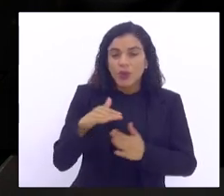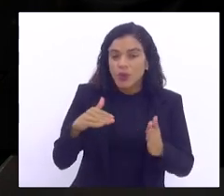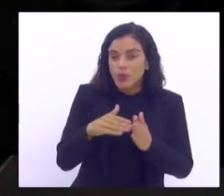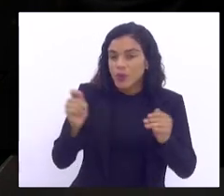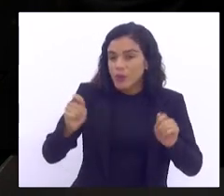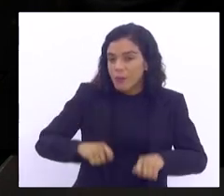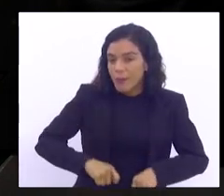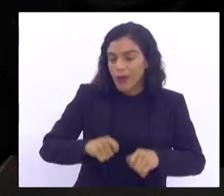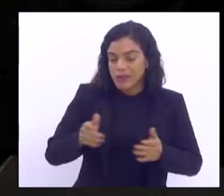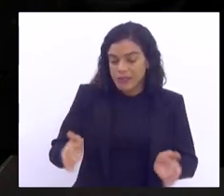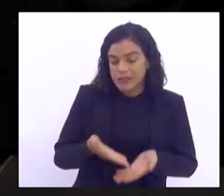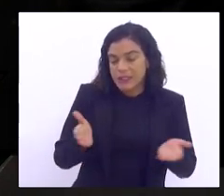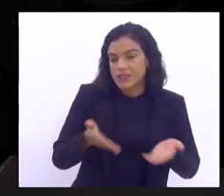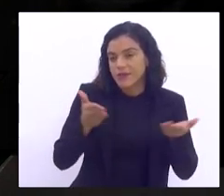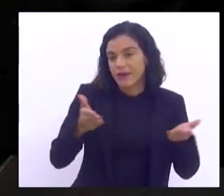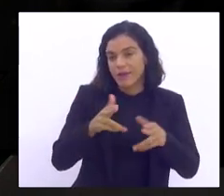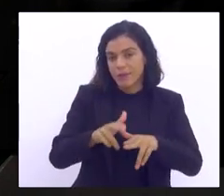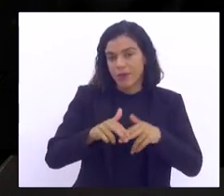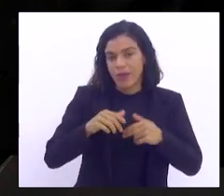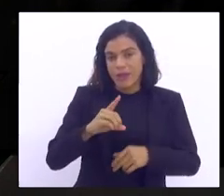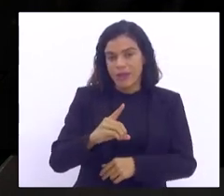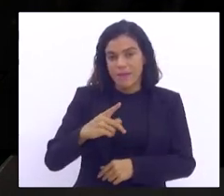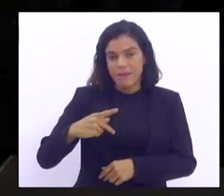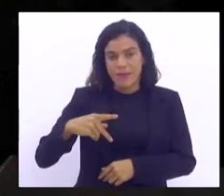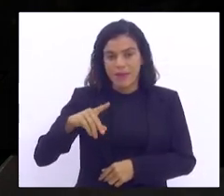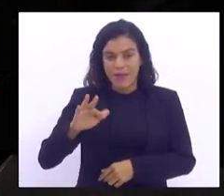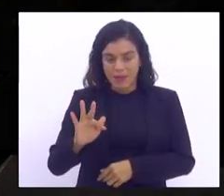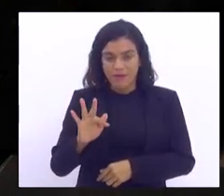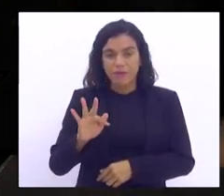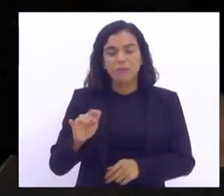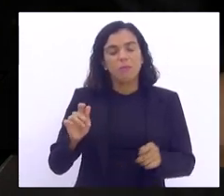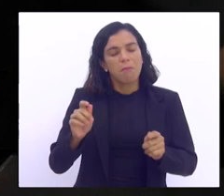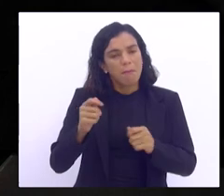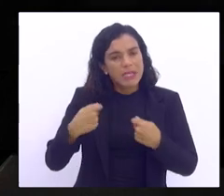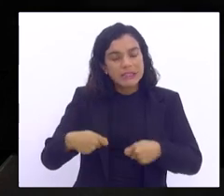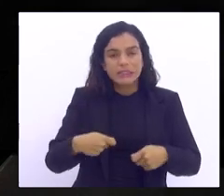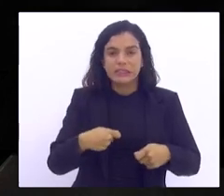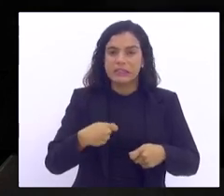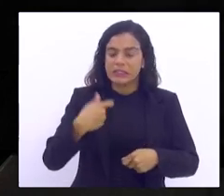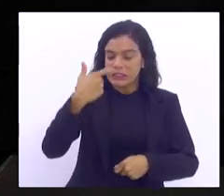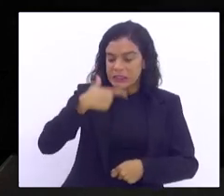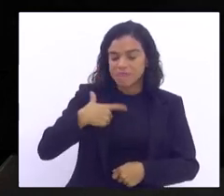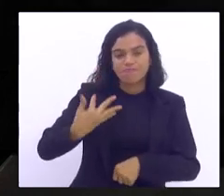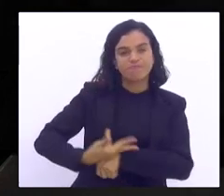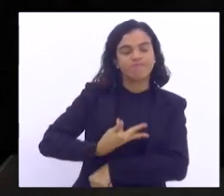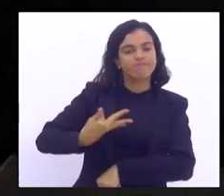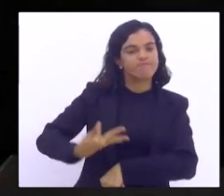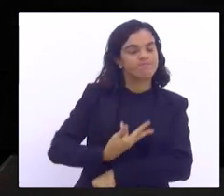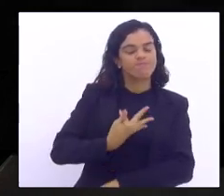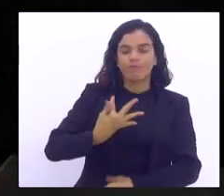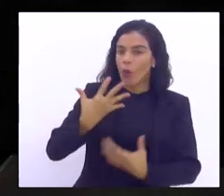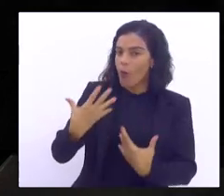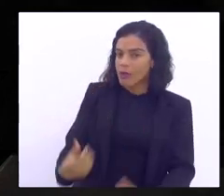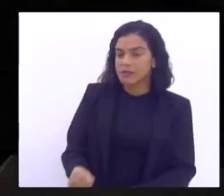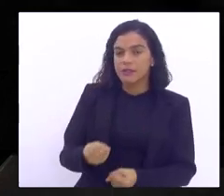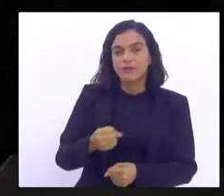caso, incentivado por conta desta DPF, precisa encontrar em nós uma resistência. Todos os fundamentos contidos nessa